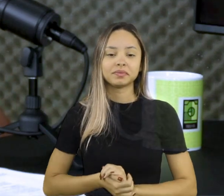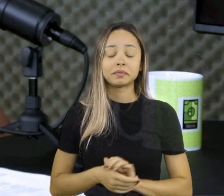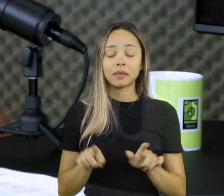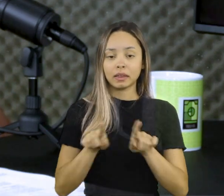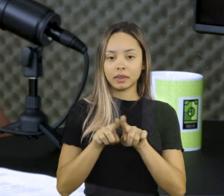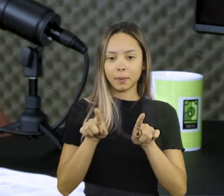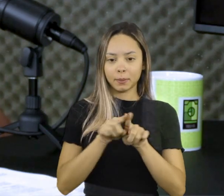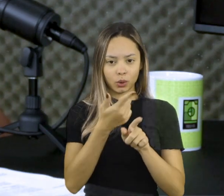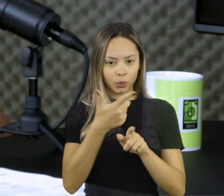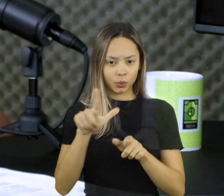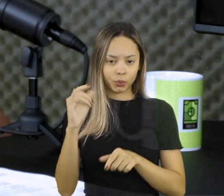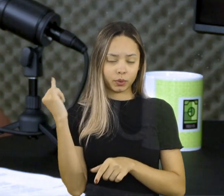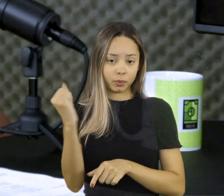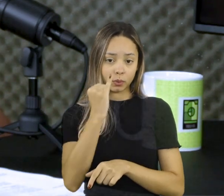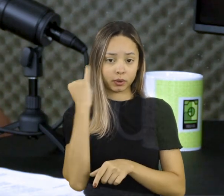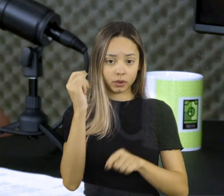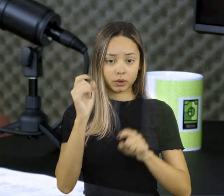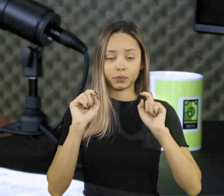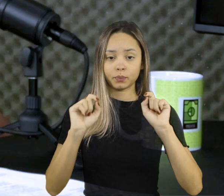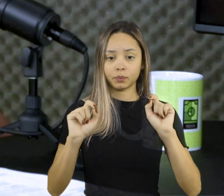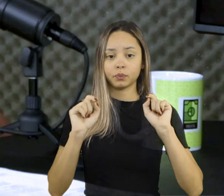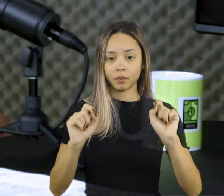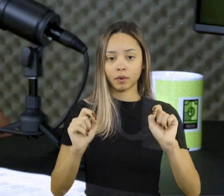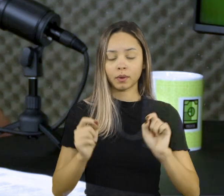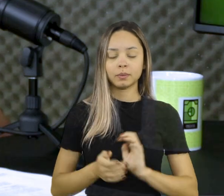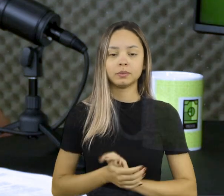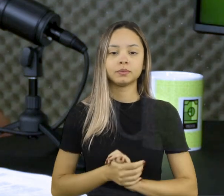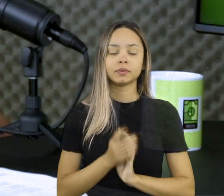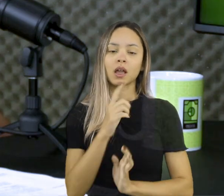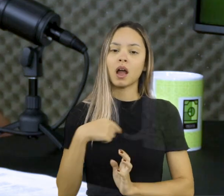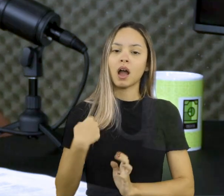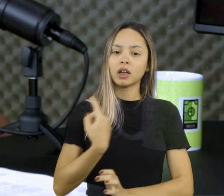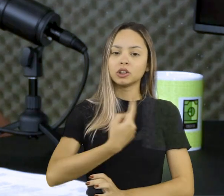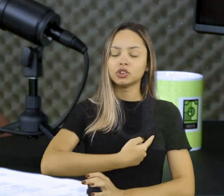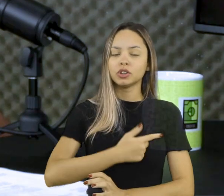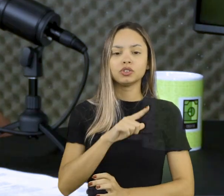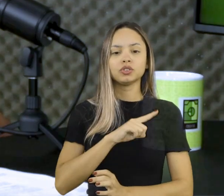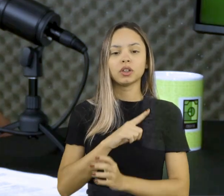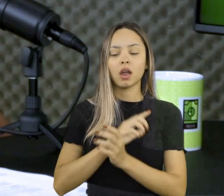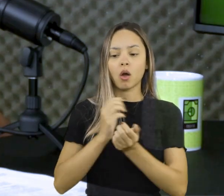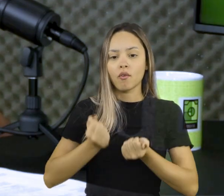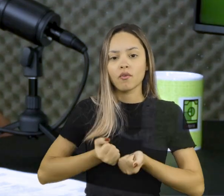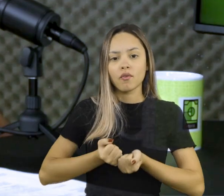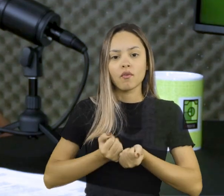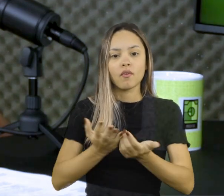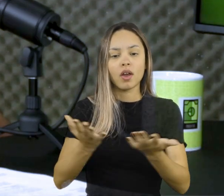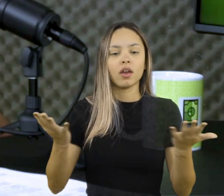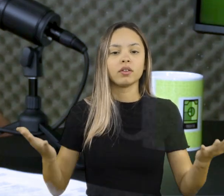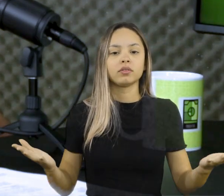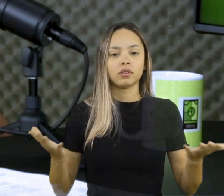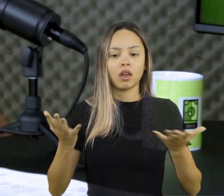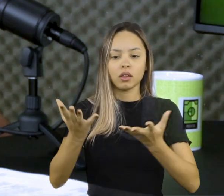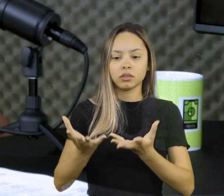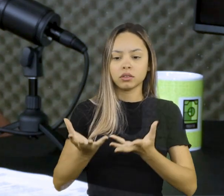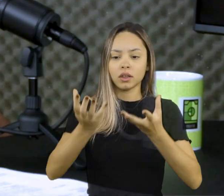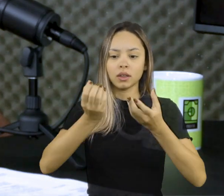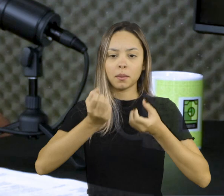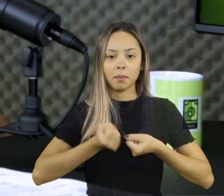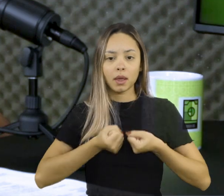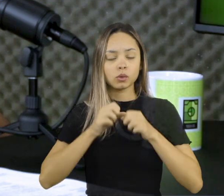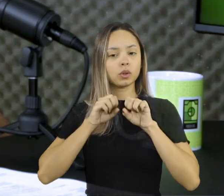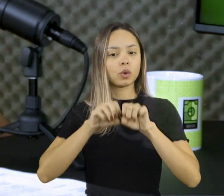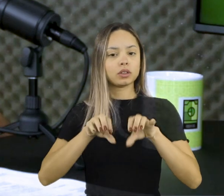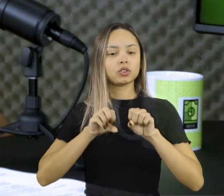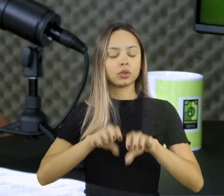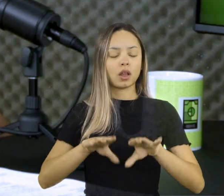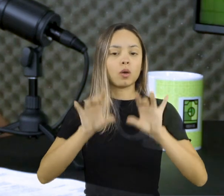ponto significativo é que a gente tem essa oferta do atendimento educacional